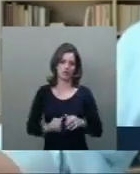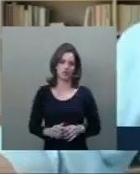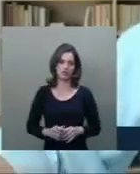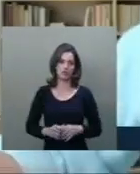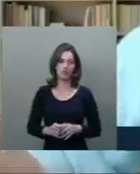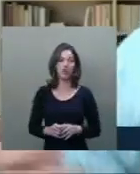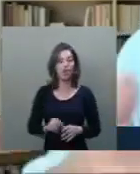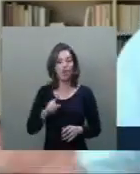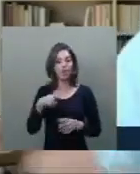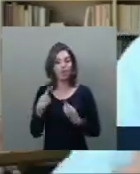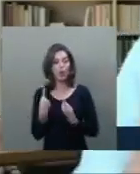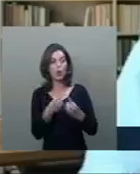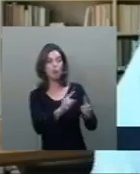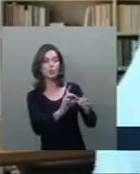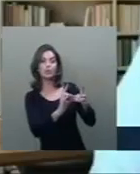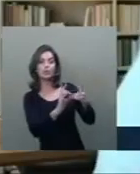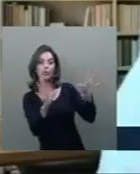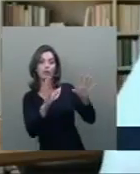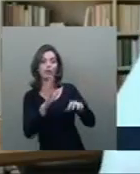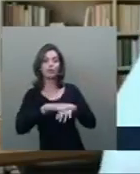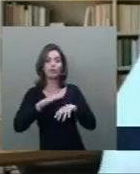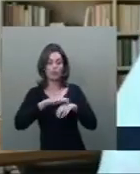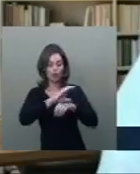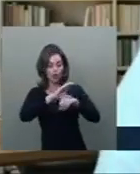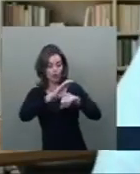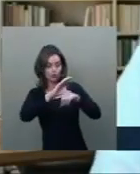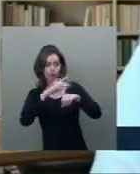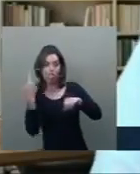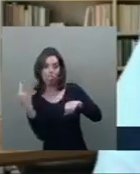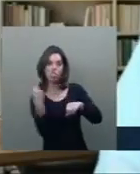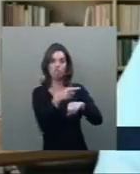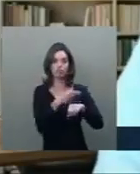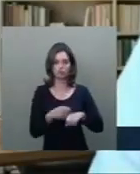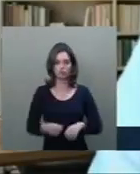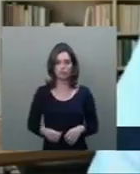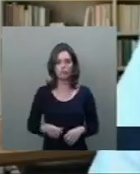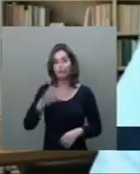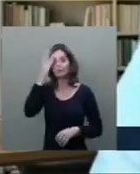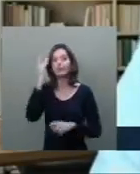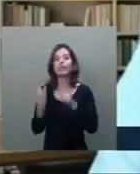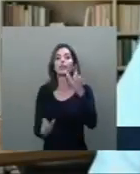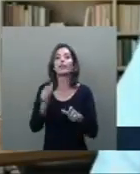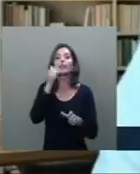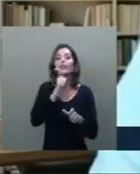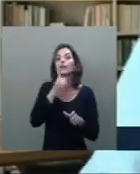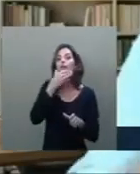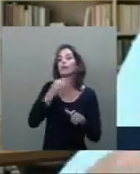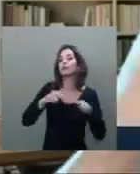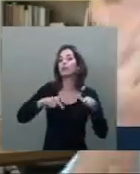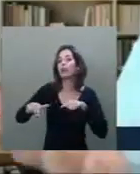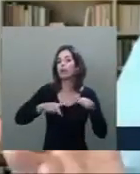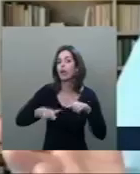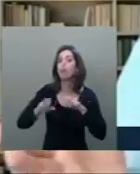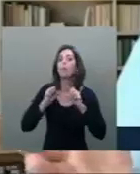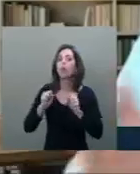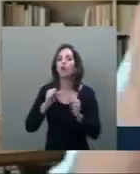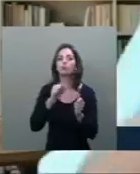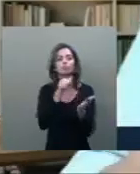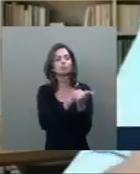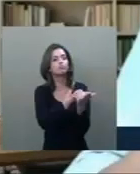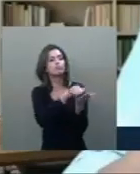tão falada aqui por mim Constituição. Os trabalhadores podem denunciar no Ministério